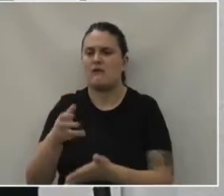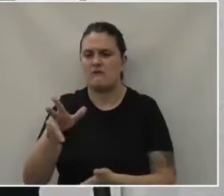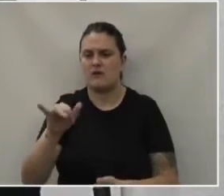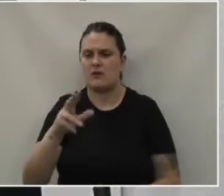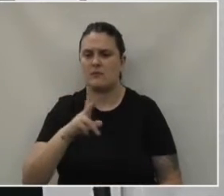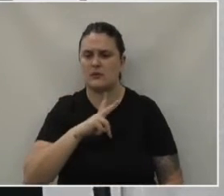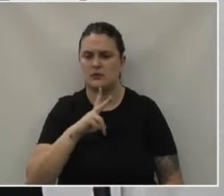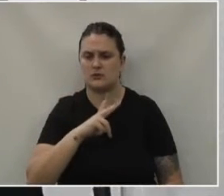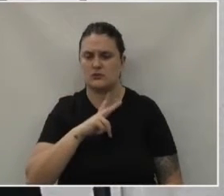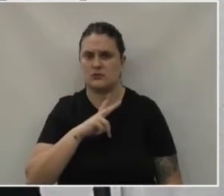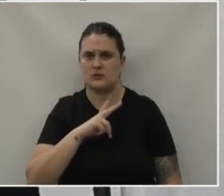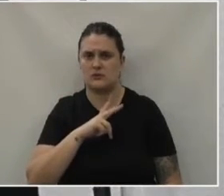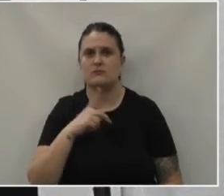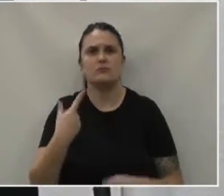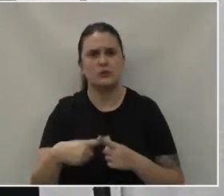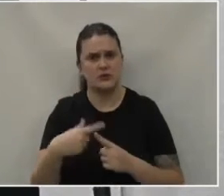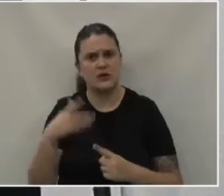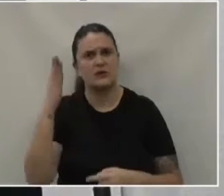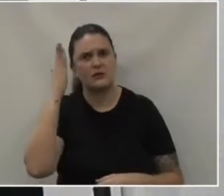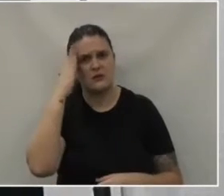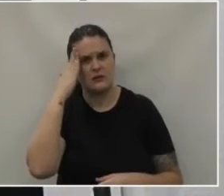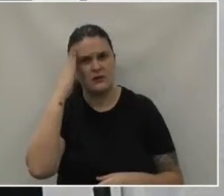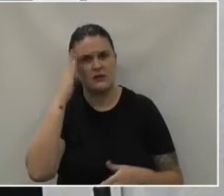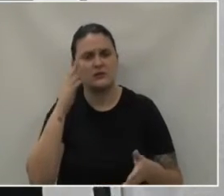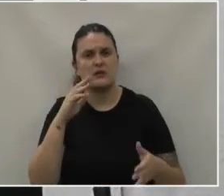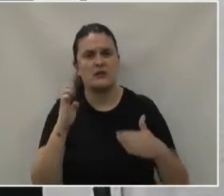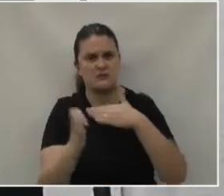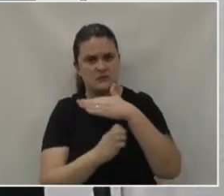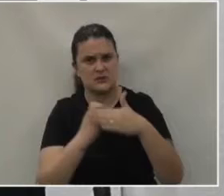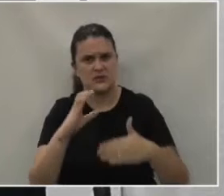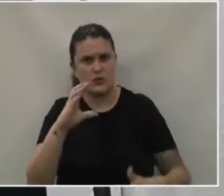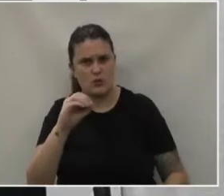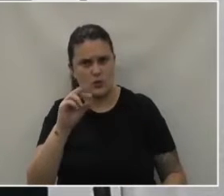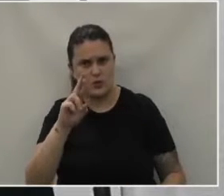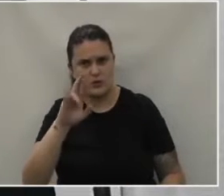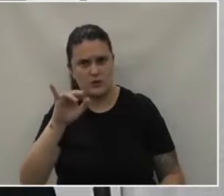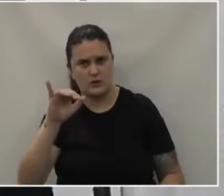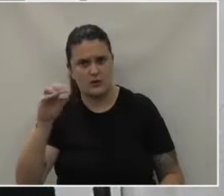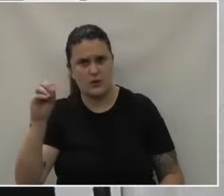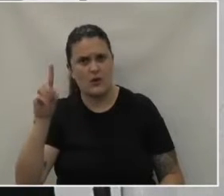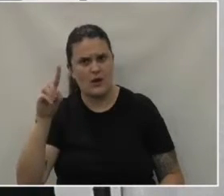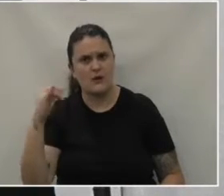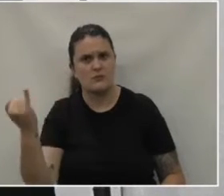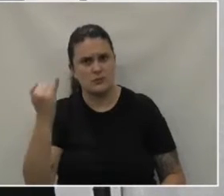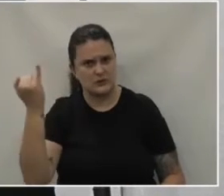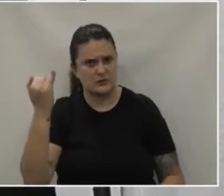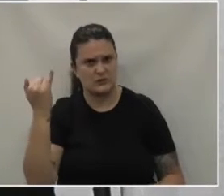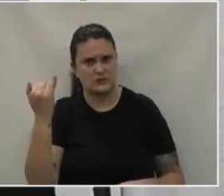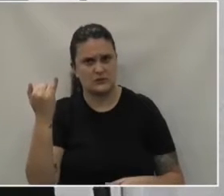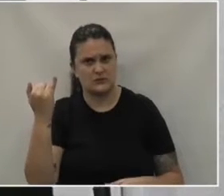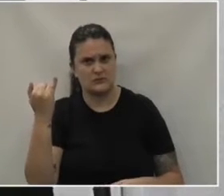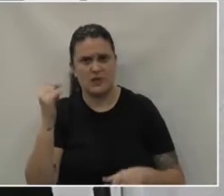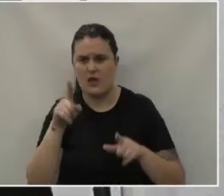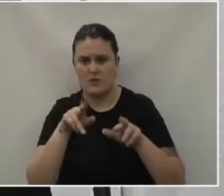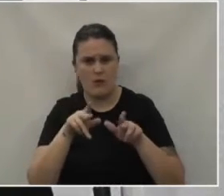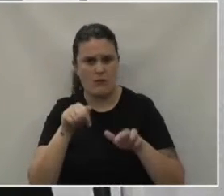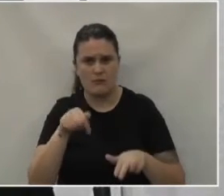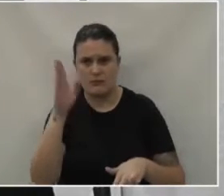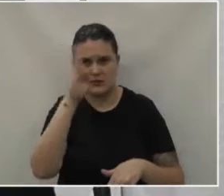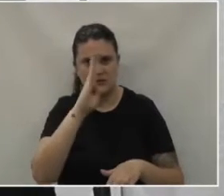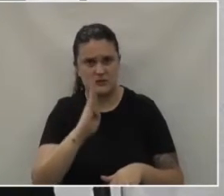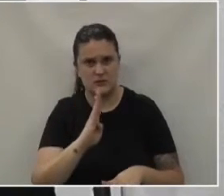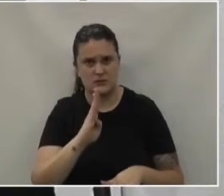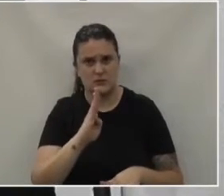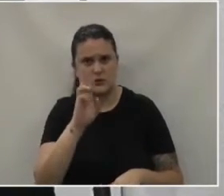entendimento da grandiosidade do papel que os Correios exercem no seu território, que é similar ao do Brasil. E usa